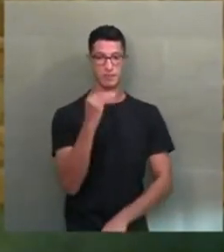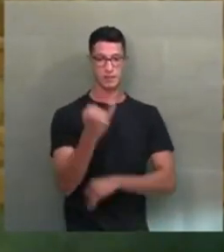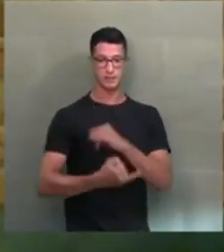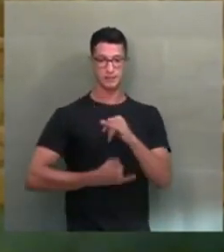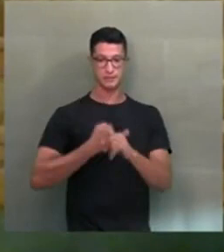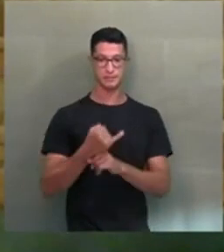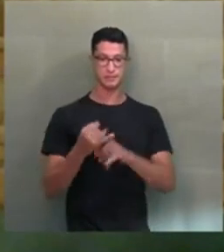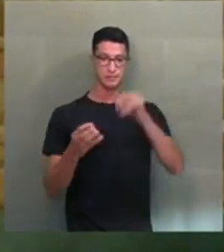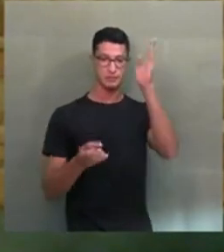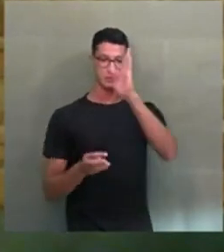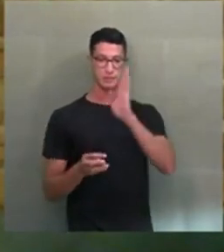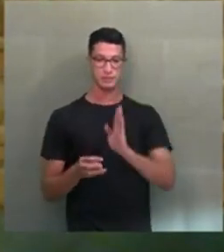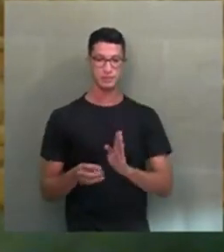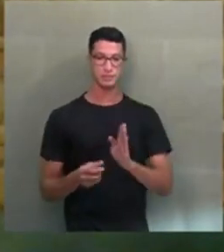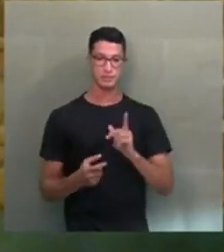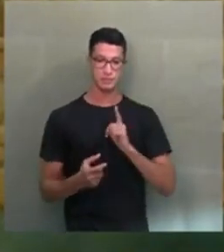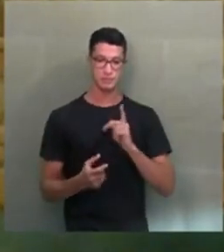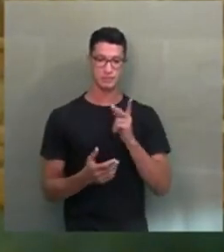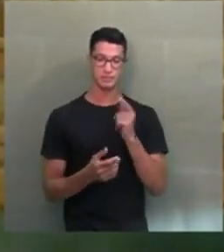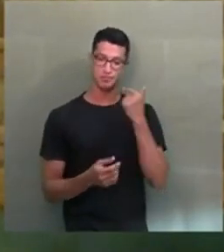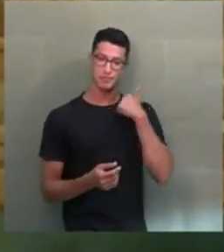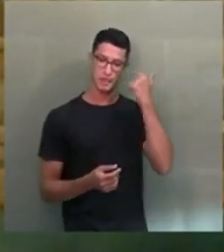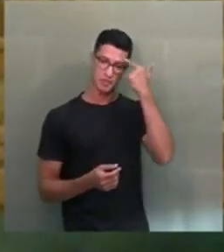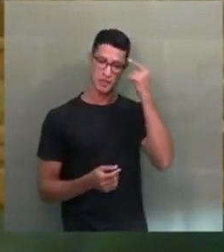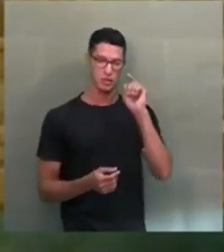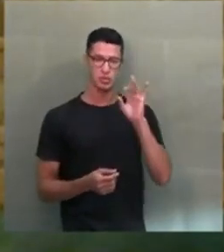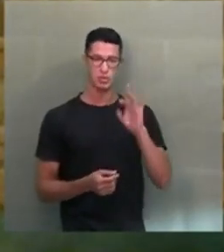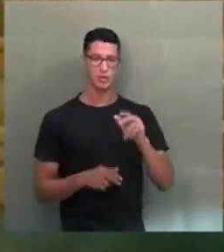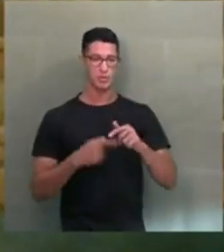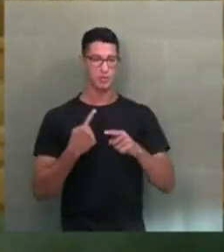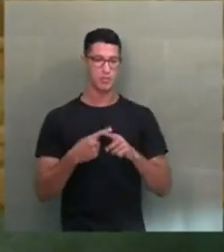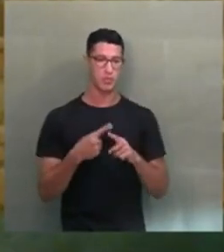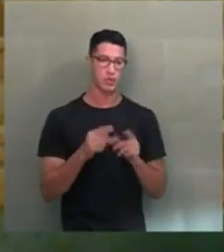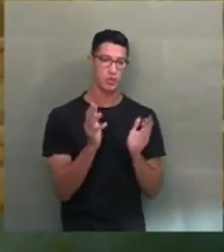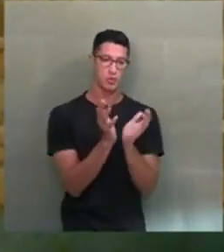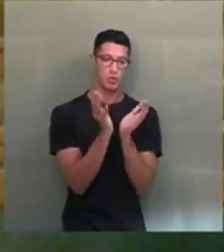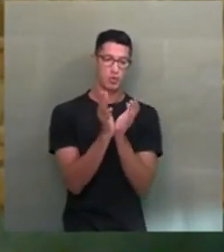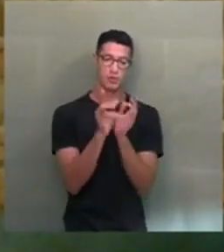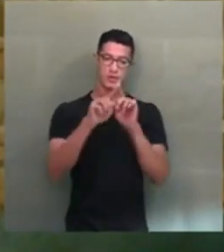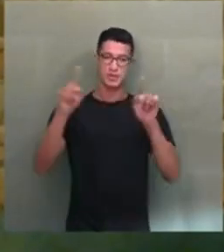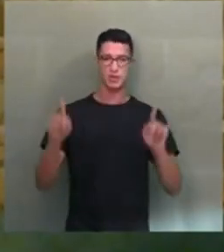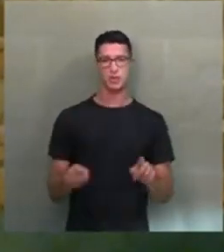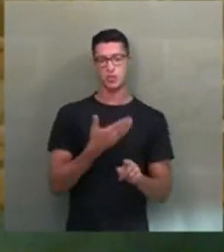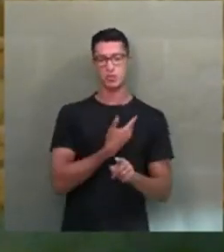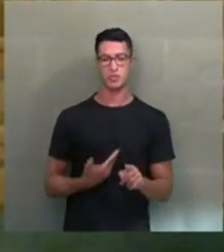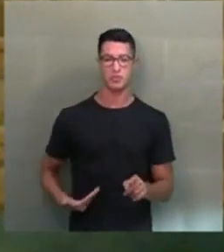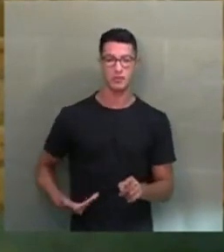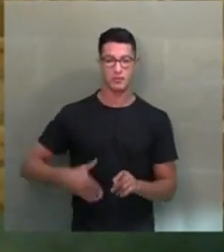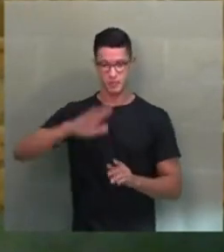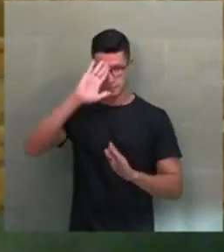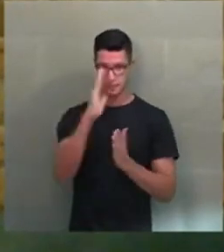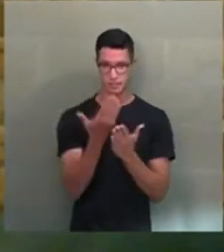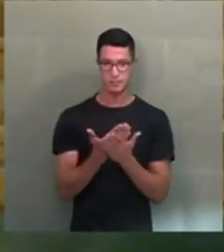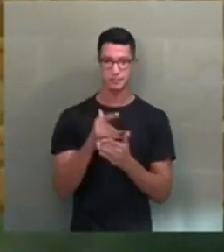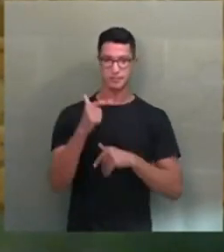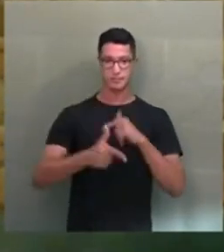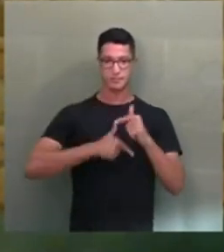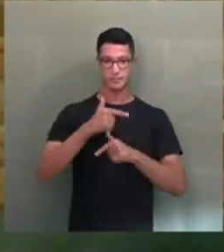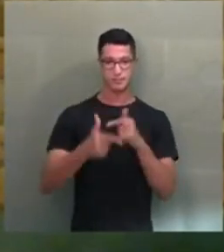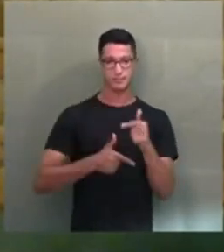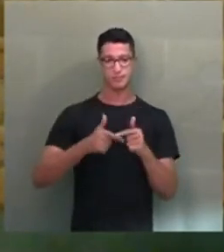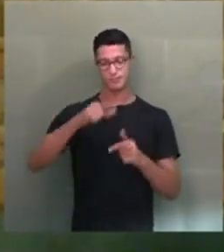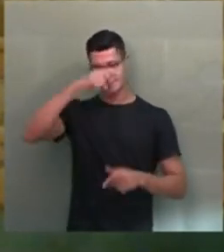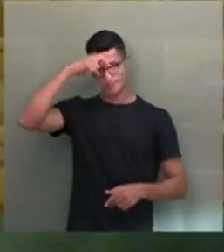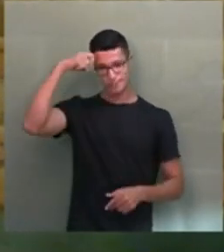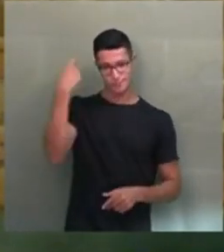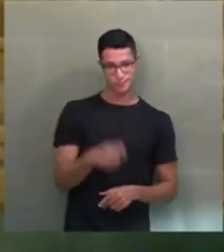no Brasil. Penso que não foi apenas porque esse grupo de servidores públicos acreditava e trabalhava